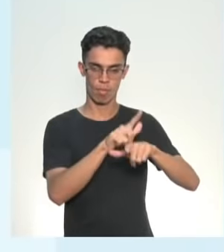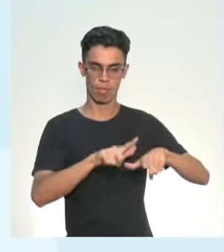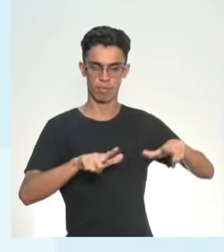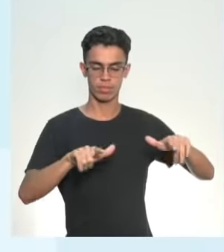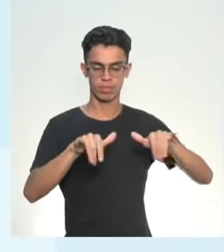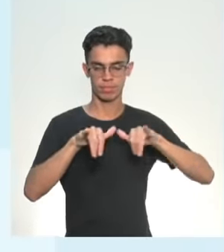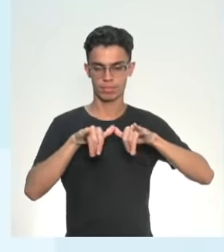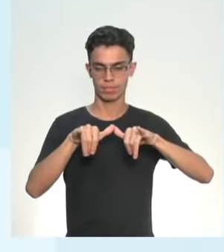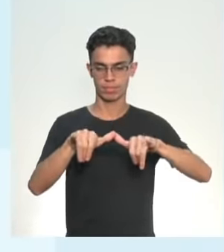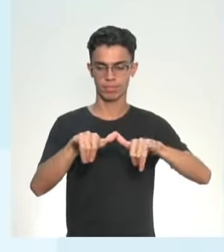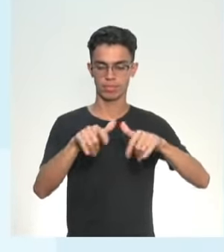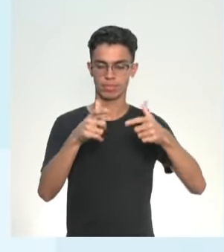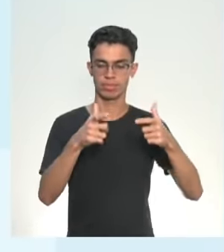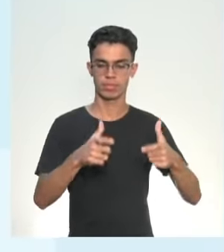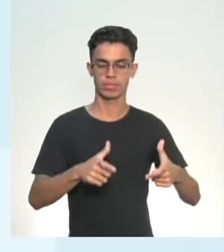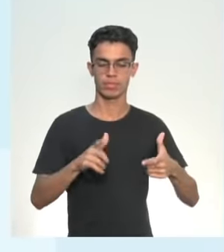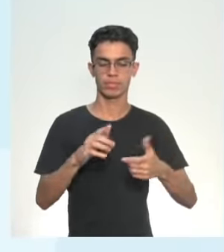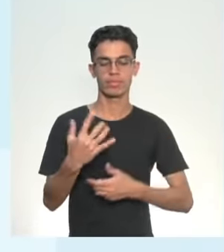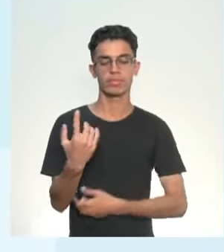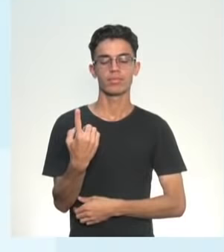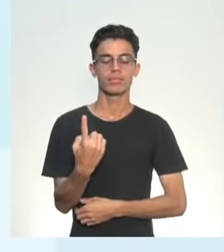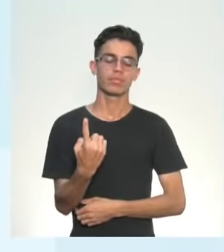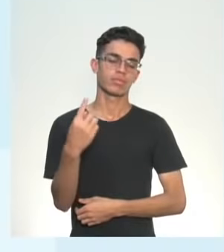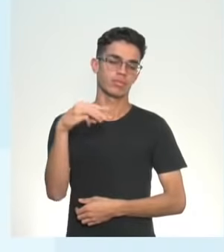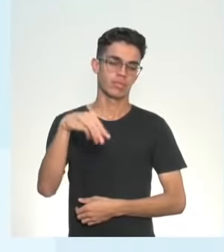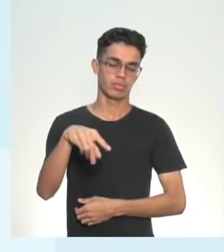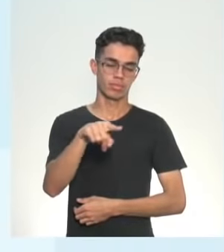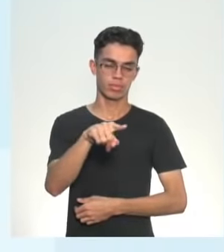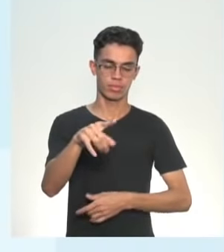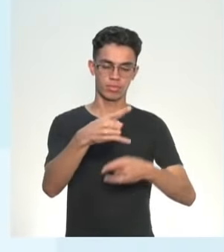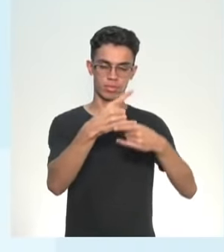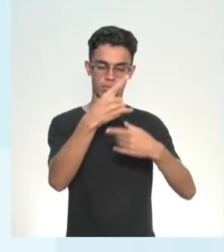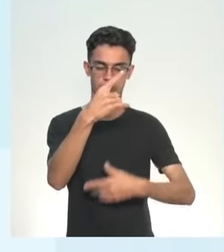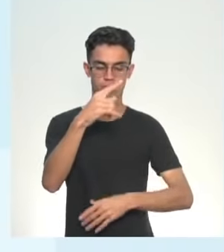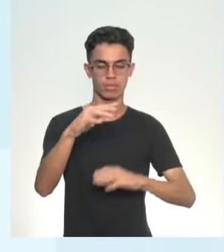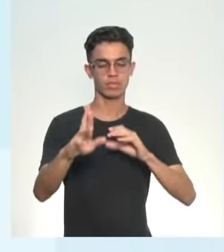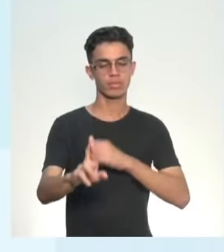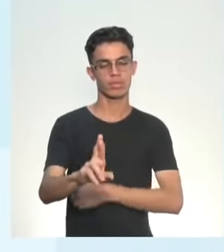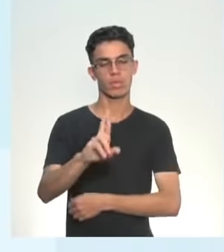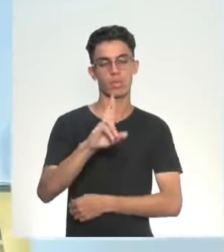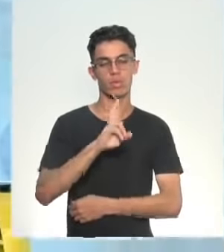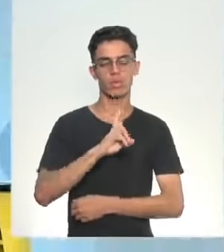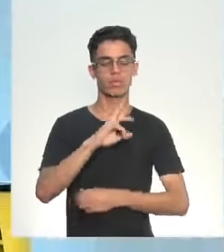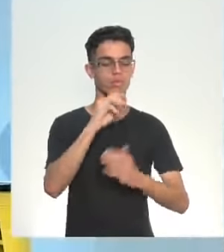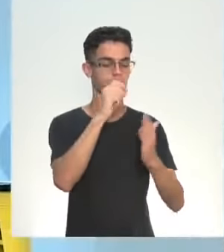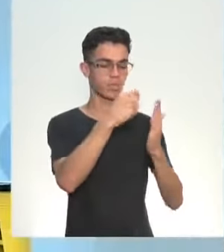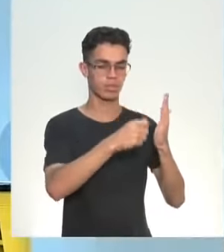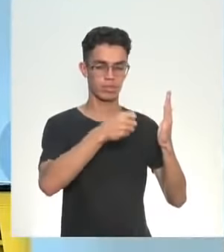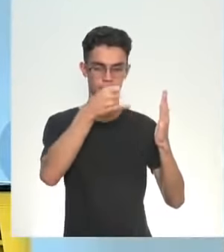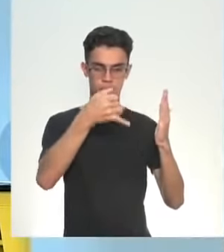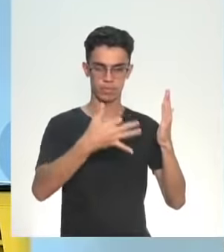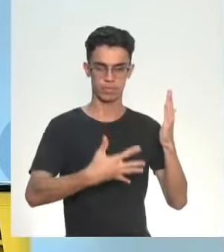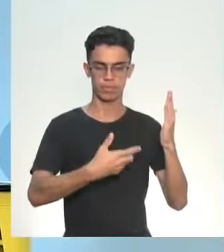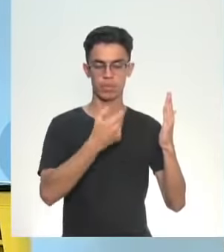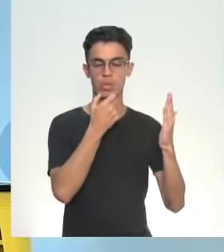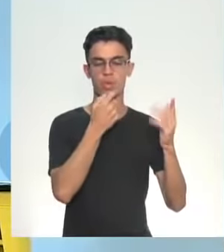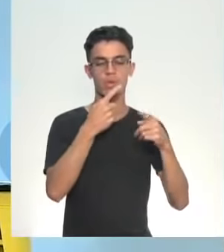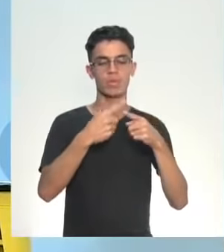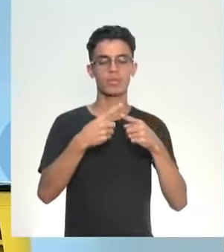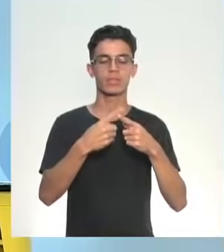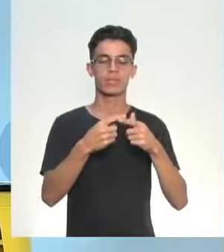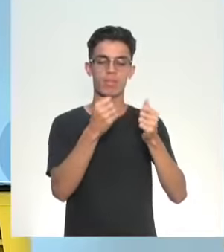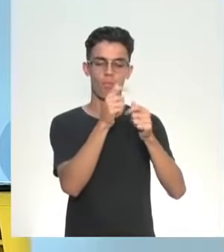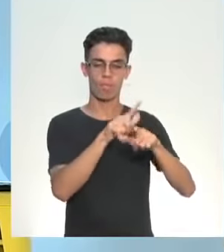em um supermercado vão ver se vocês conseguem mandar aqui e nem inglês para a gente uma explicação sobre o porquê